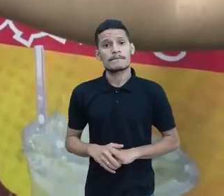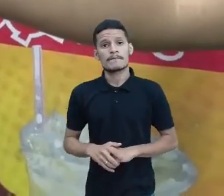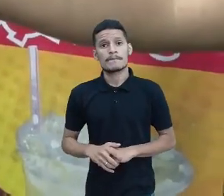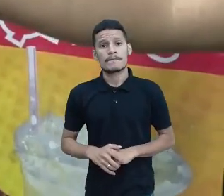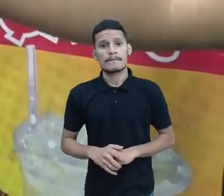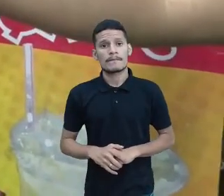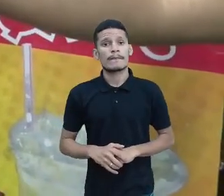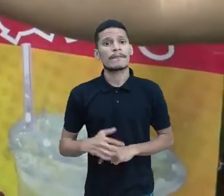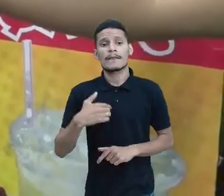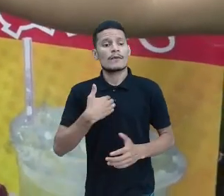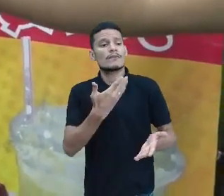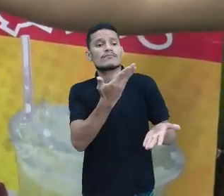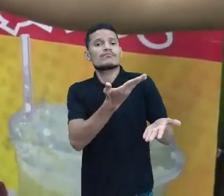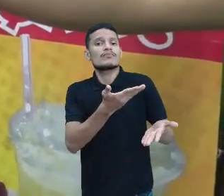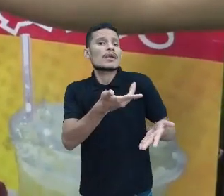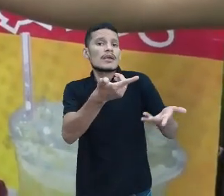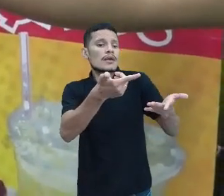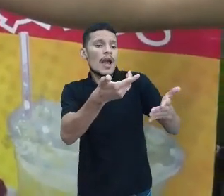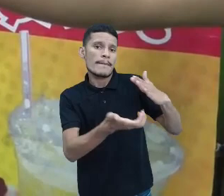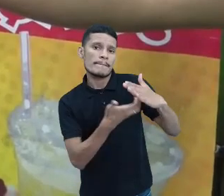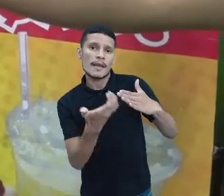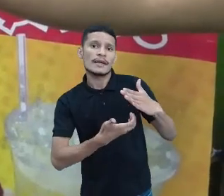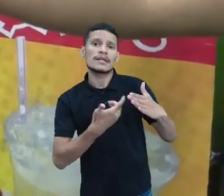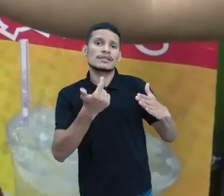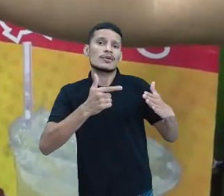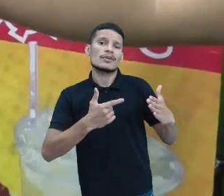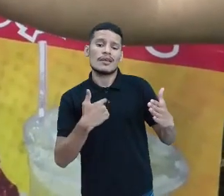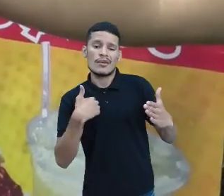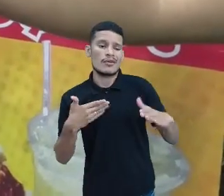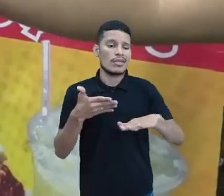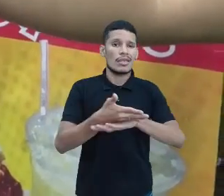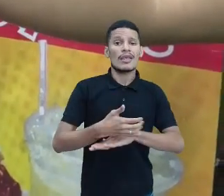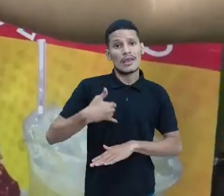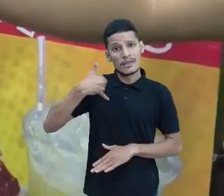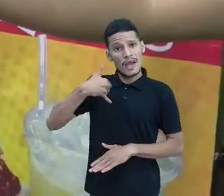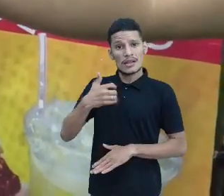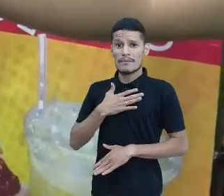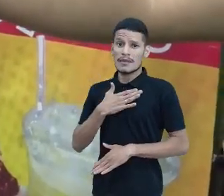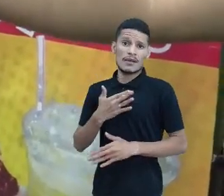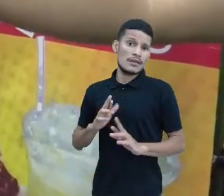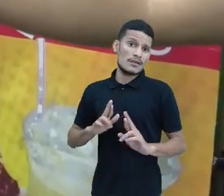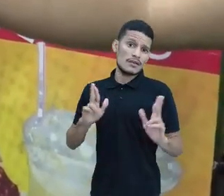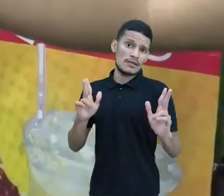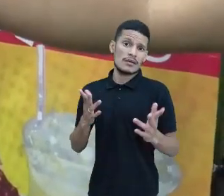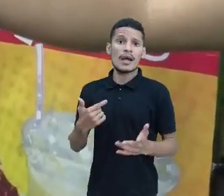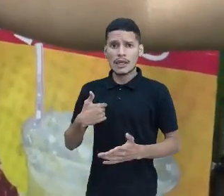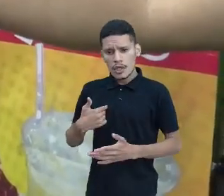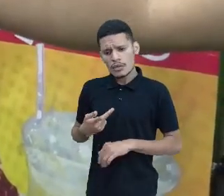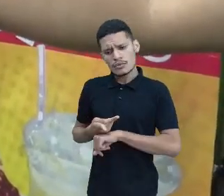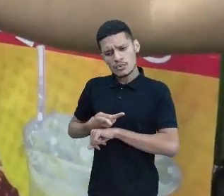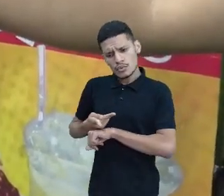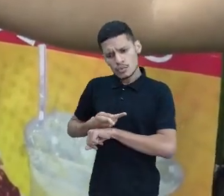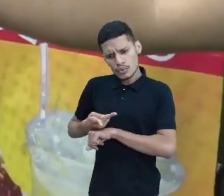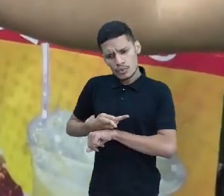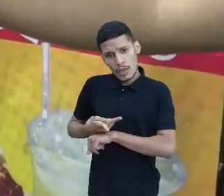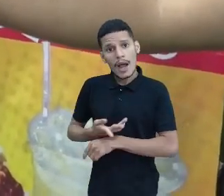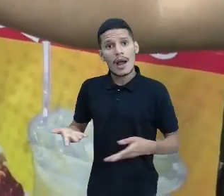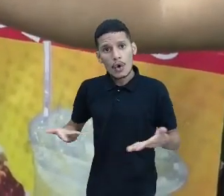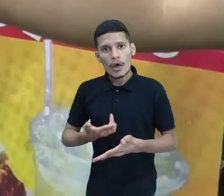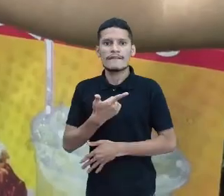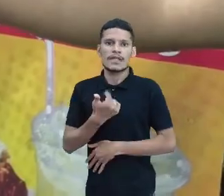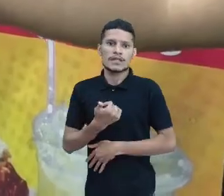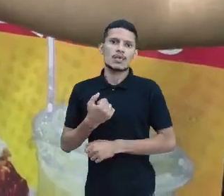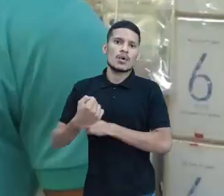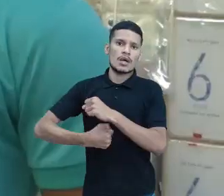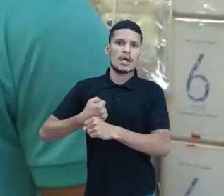espaço de emprego que não oferecia, né, pela idade também da pessoa. Aí eu procurei esse ramo, até hoje estou há 21 anos